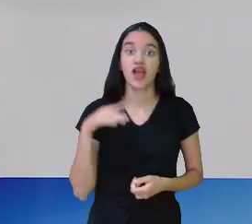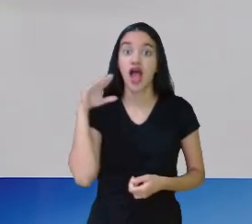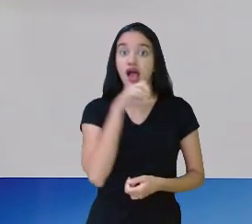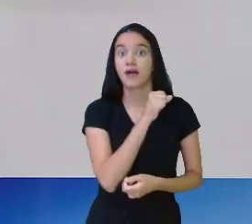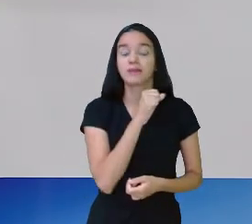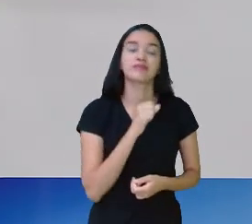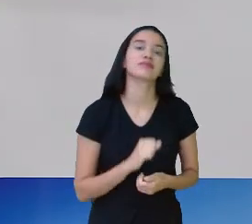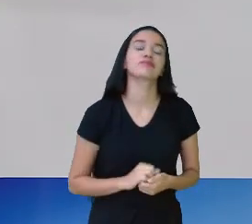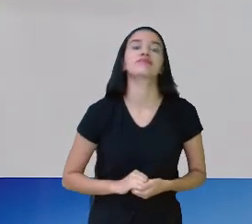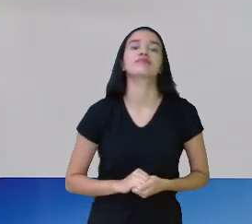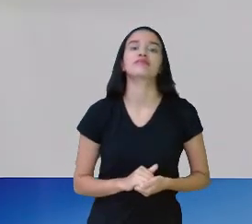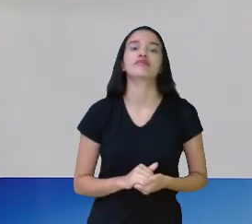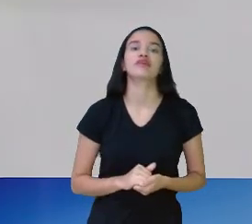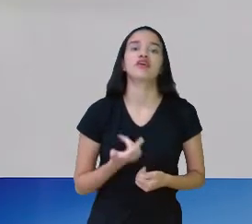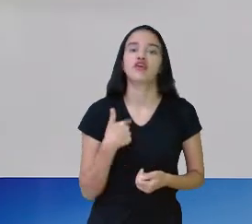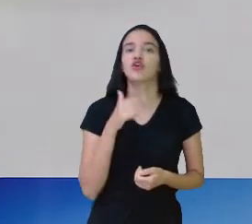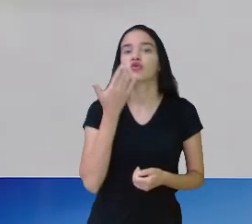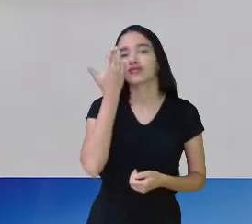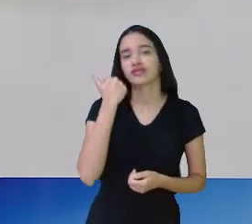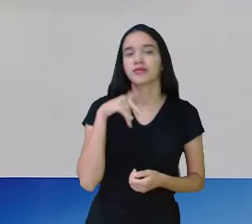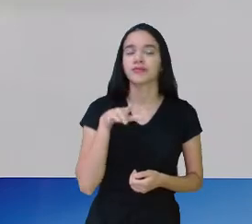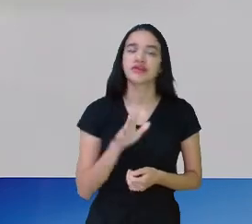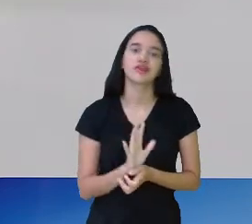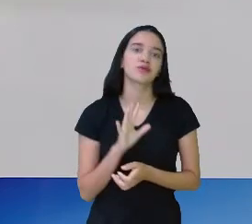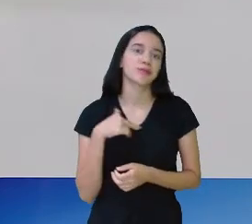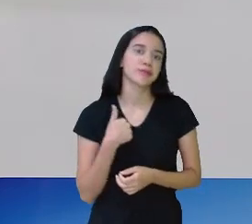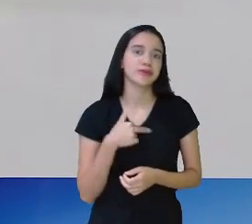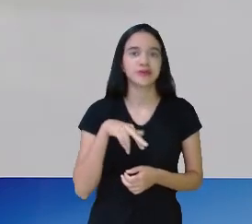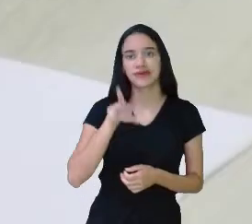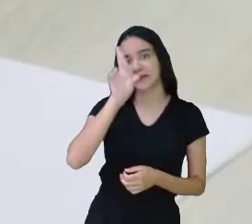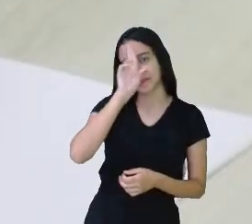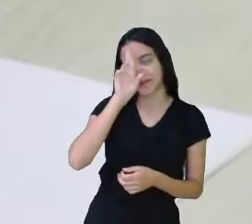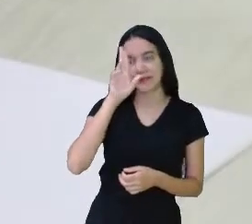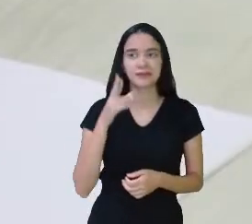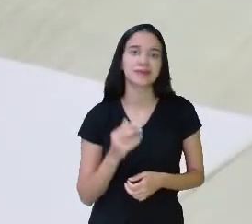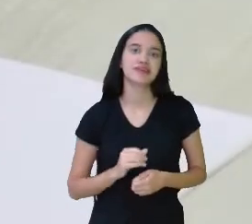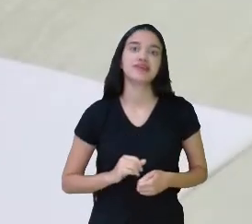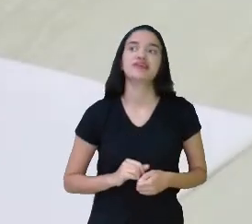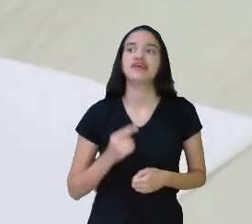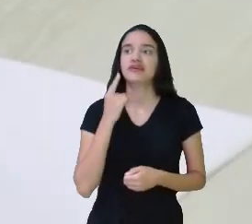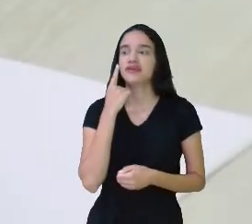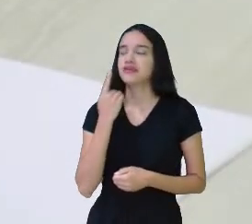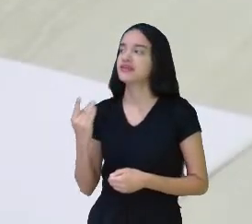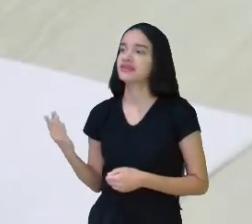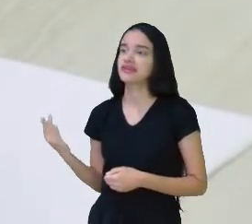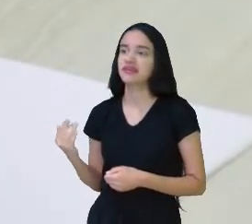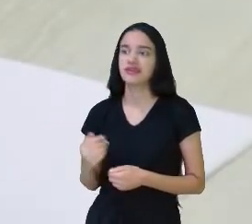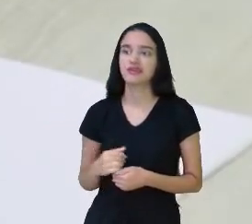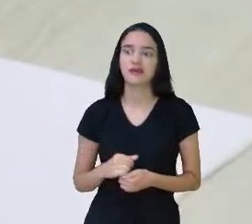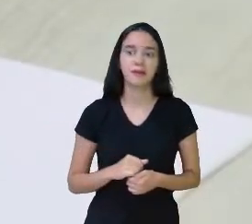aqui. Vocês sabem que eu não posso ficar até meio-dia, né? Pronto.